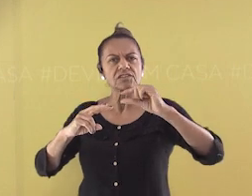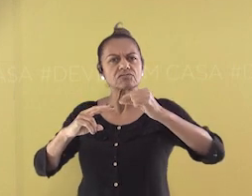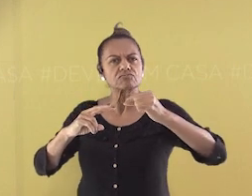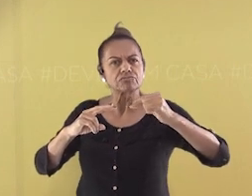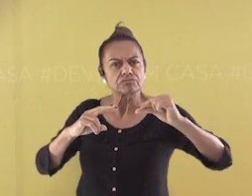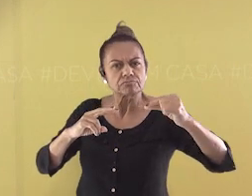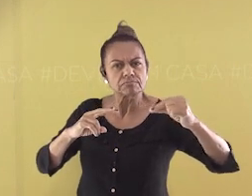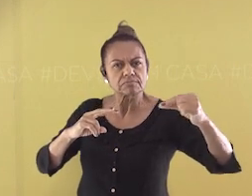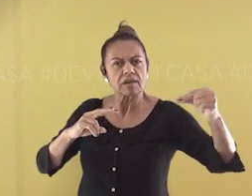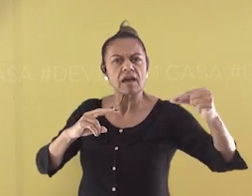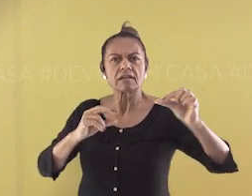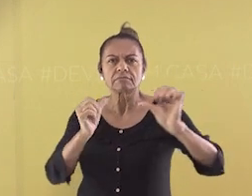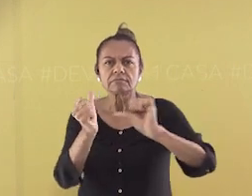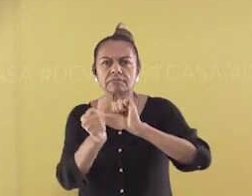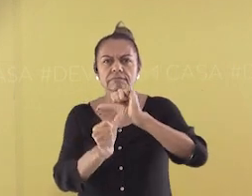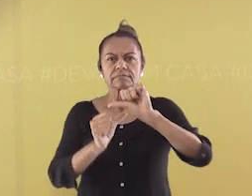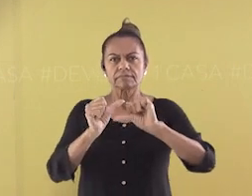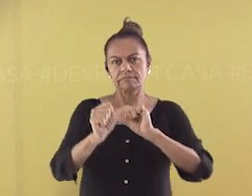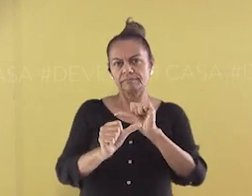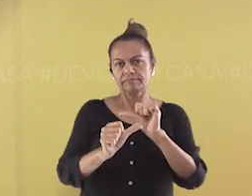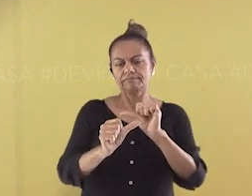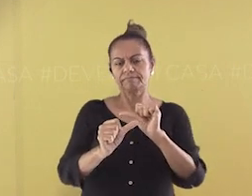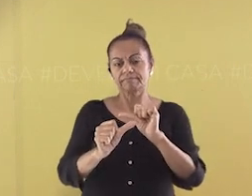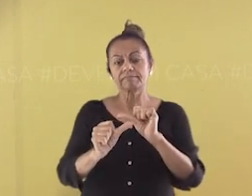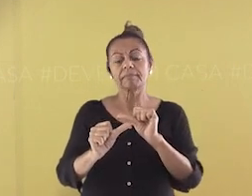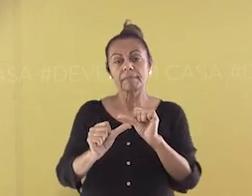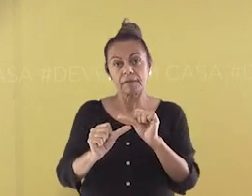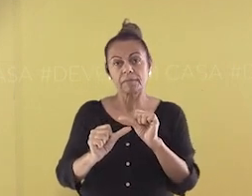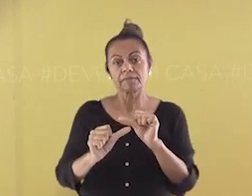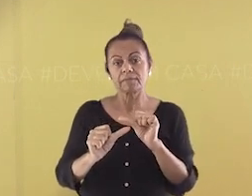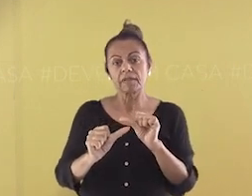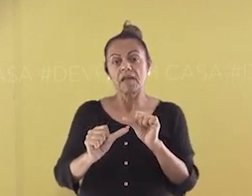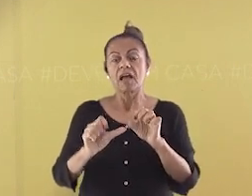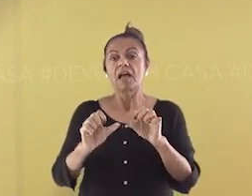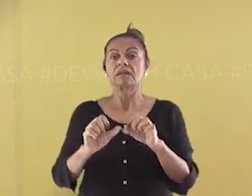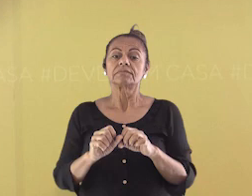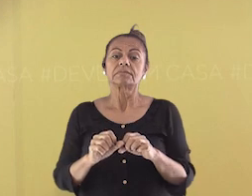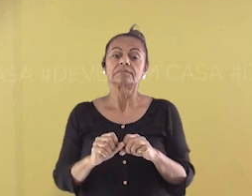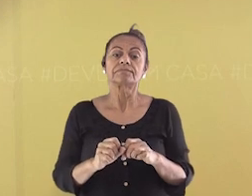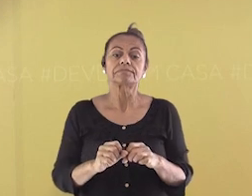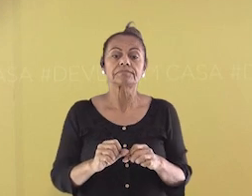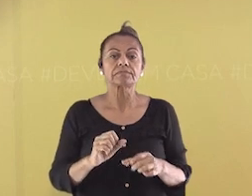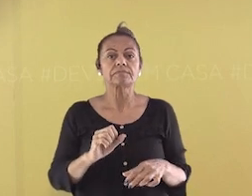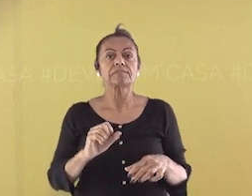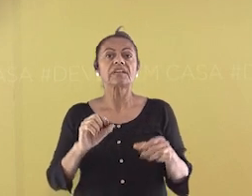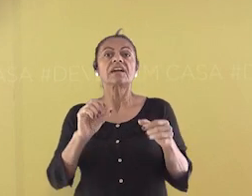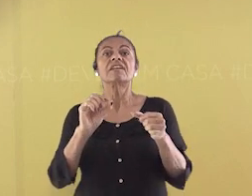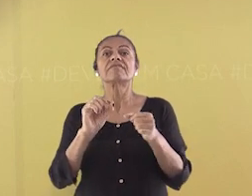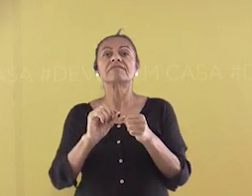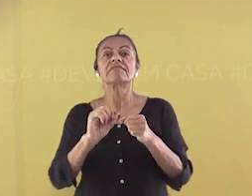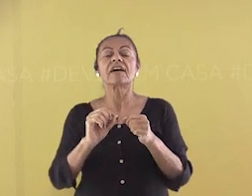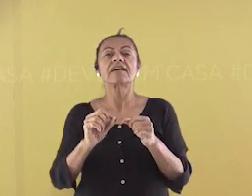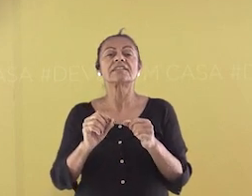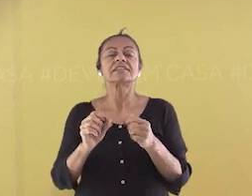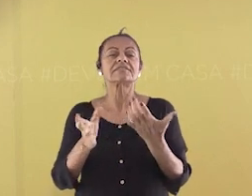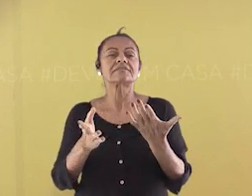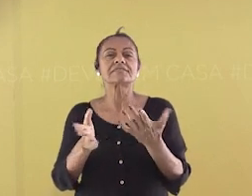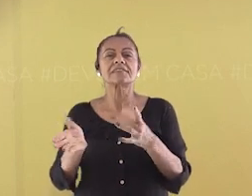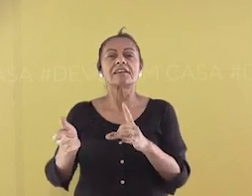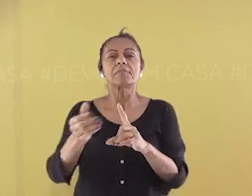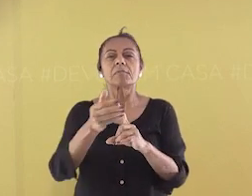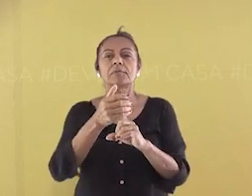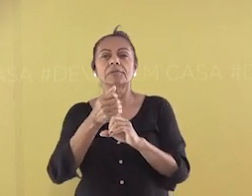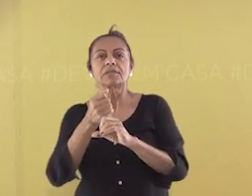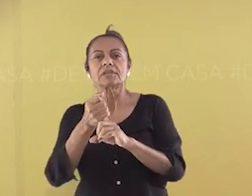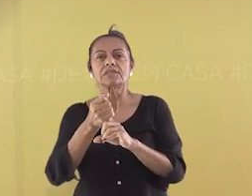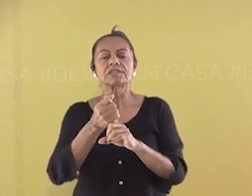DNA, alterado. Essas alterações na estrutura do alimento são feitas a fim de protegê-lo na hora do